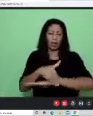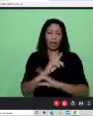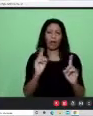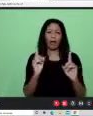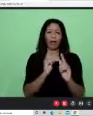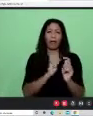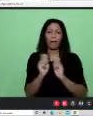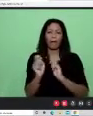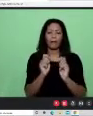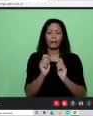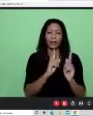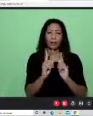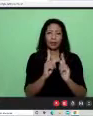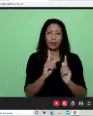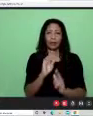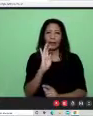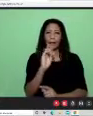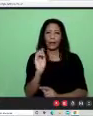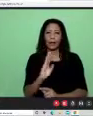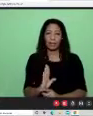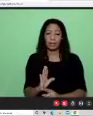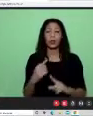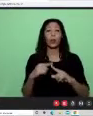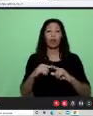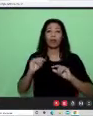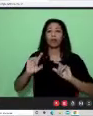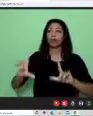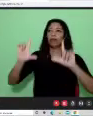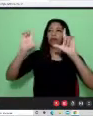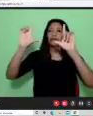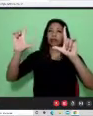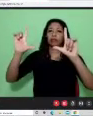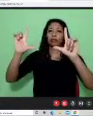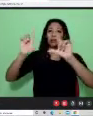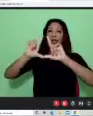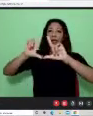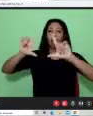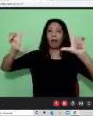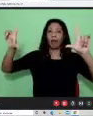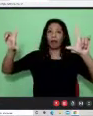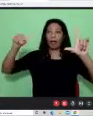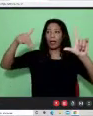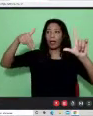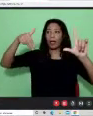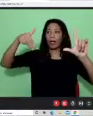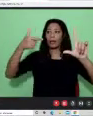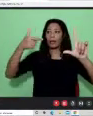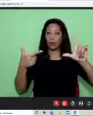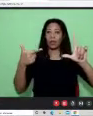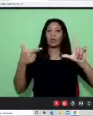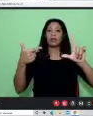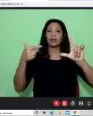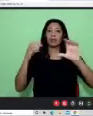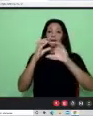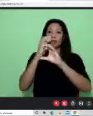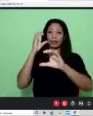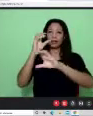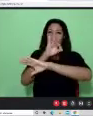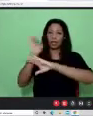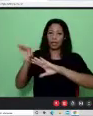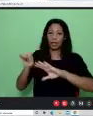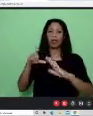lá uma placa enorme, não é? Que inclusive a empresa M2 Engenharia tem o início da obra, finalização